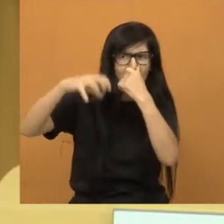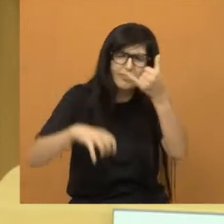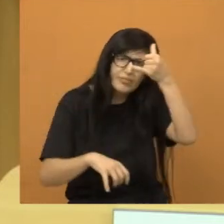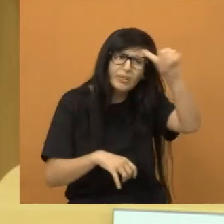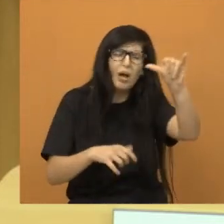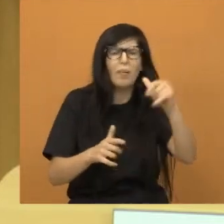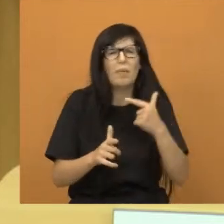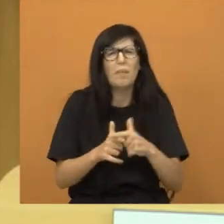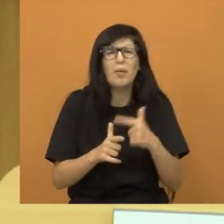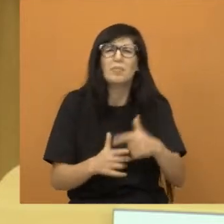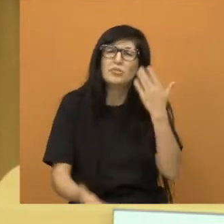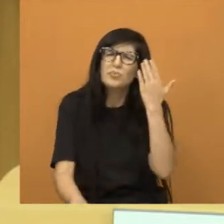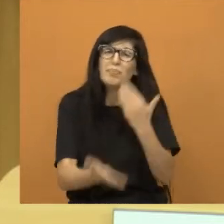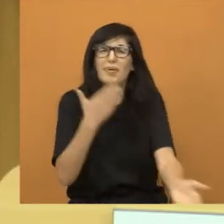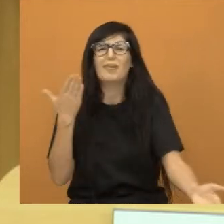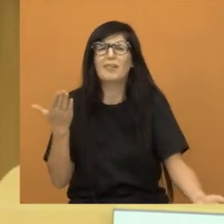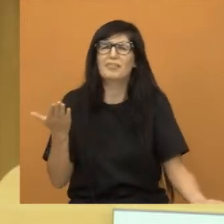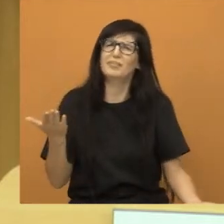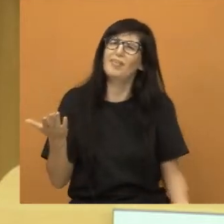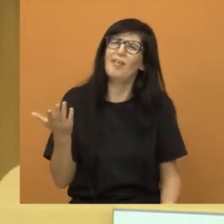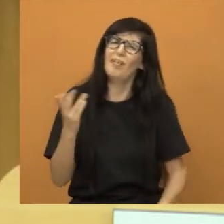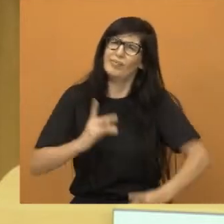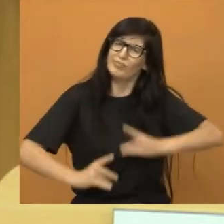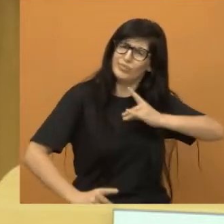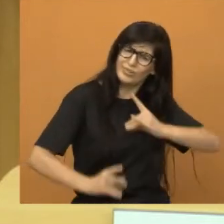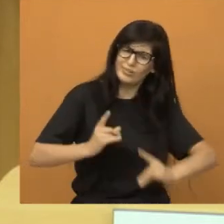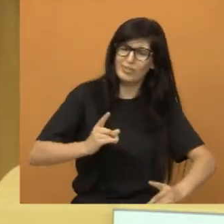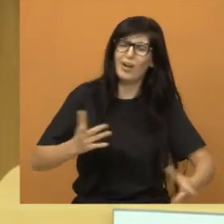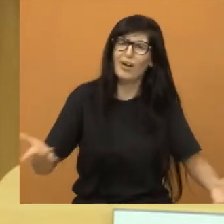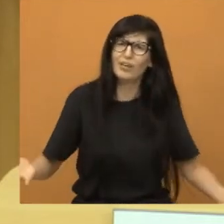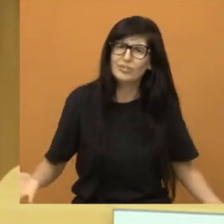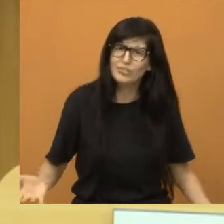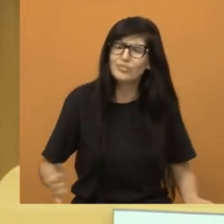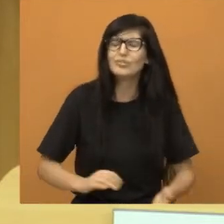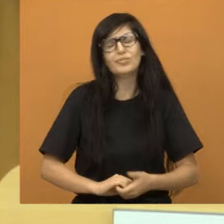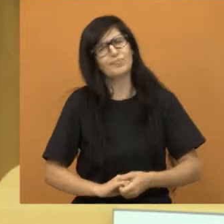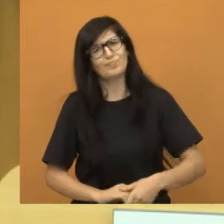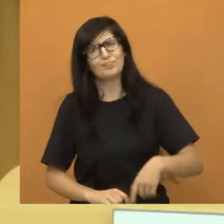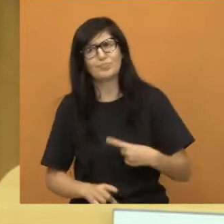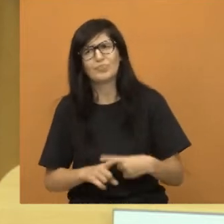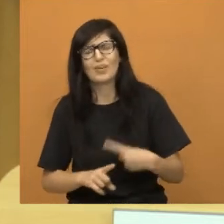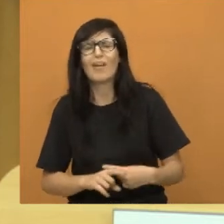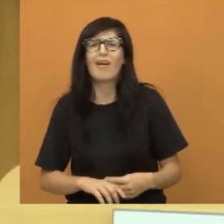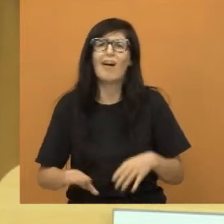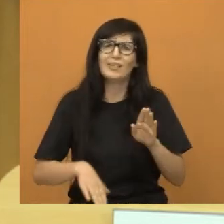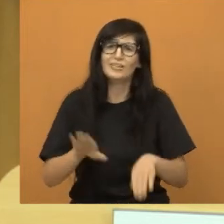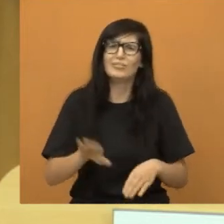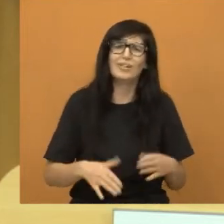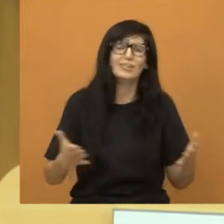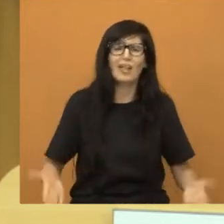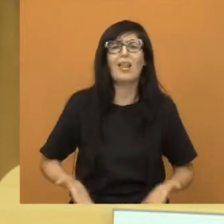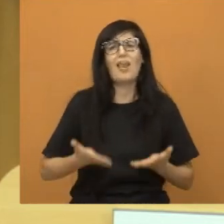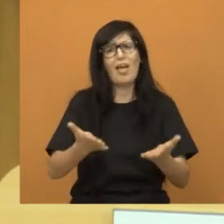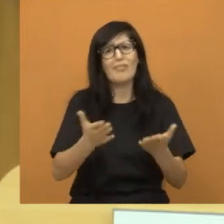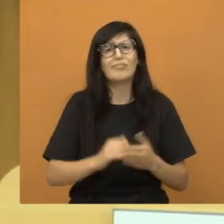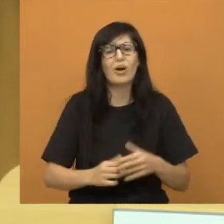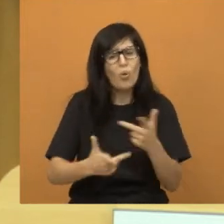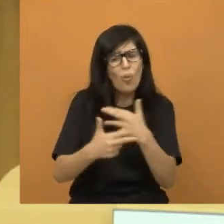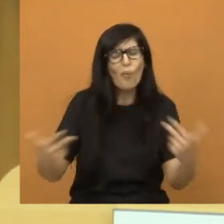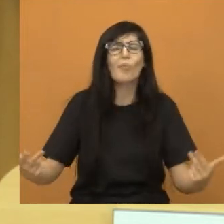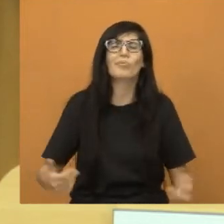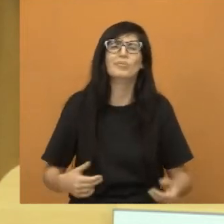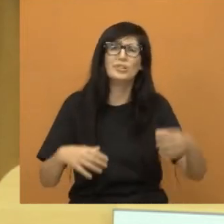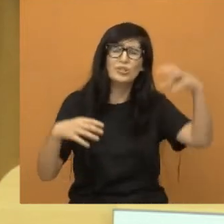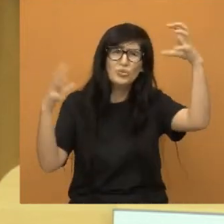percam mais a dignidade, né? Porque quando a água invade o imóvel, muitas vezes não leva só as coisas materiais, mas também